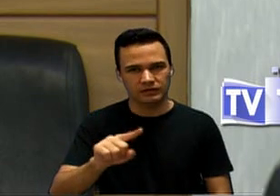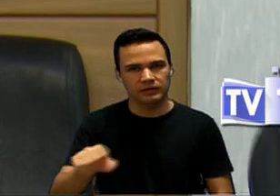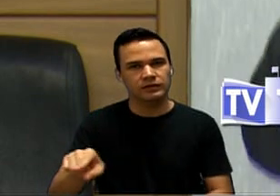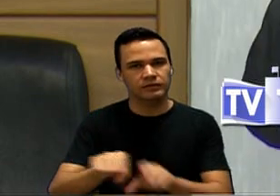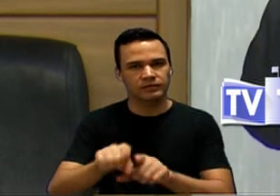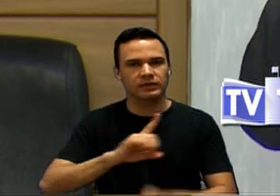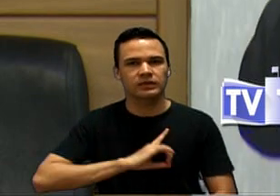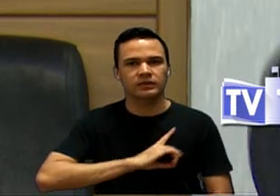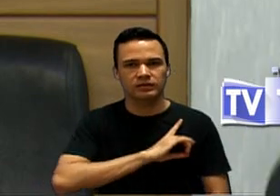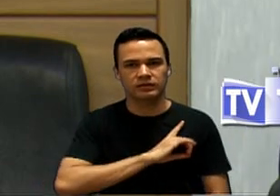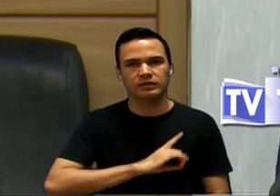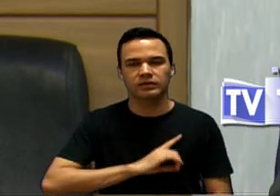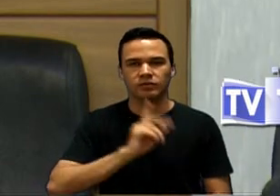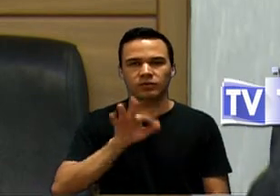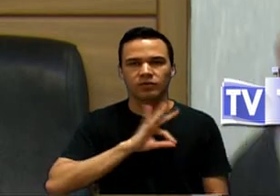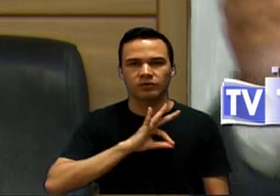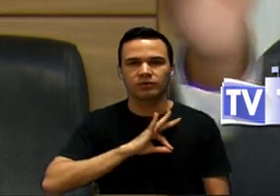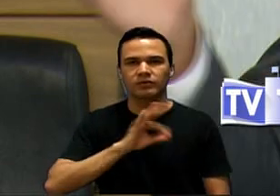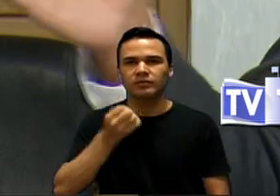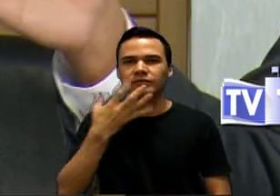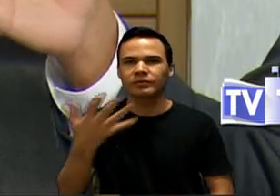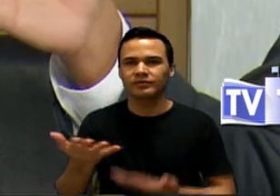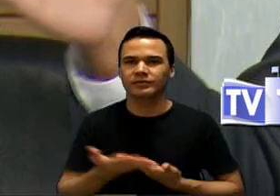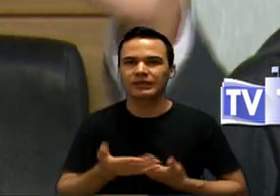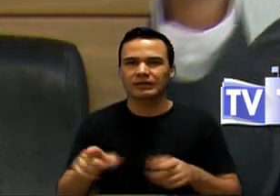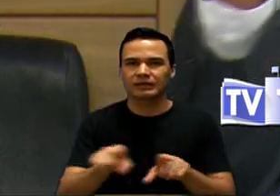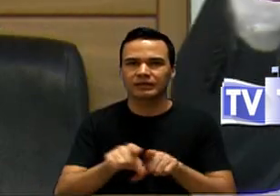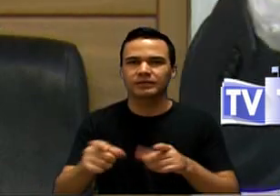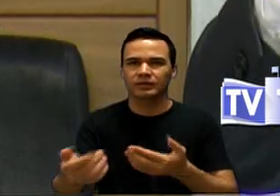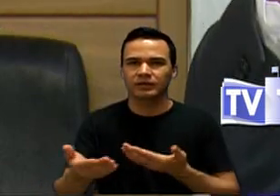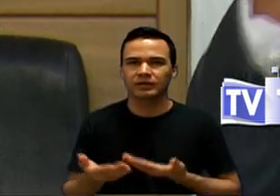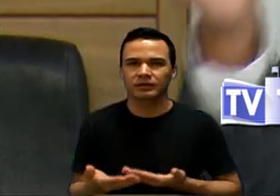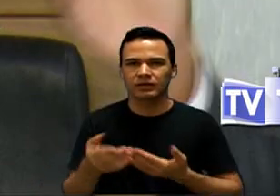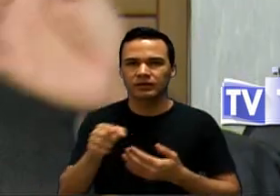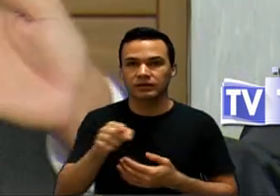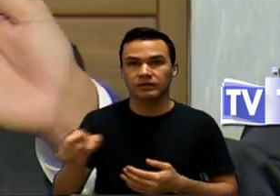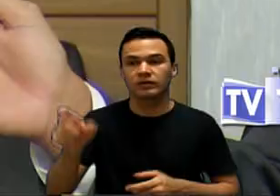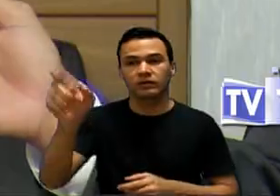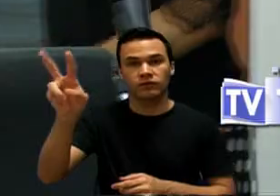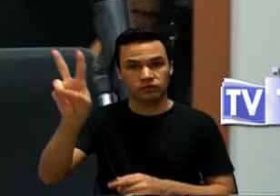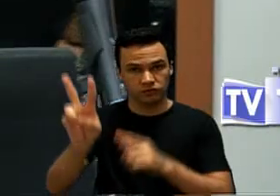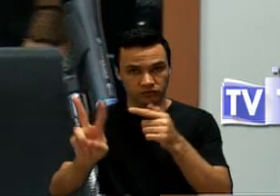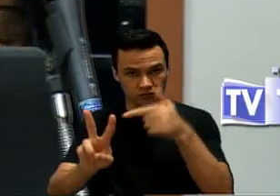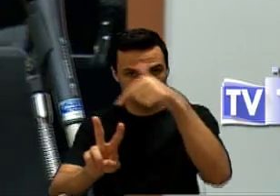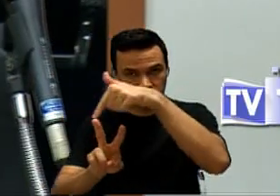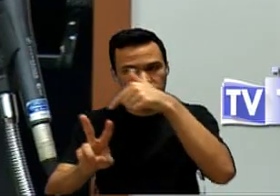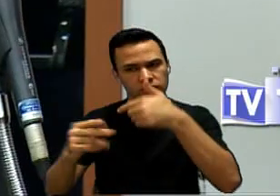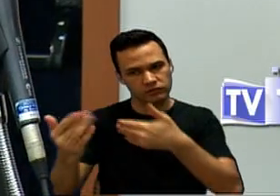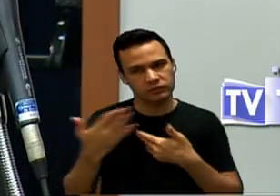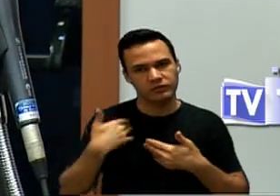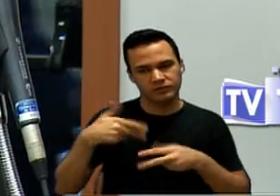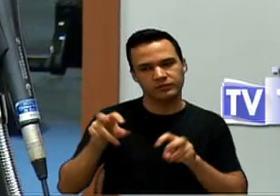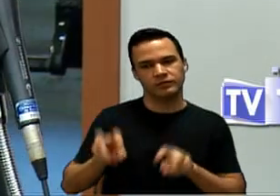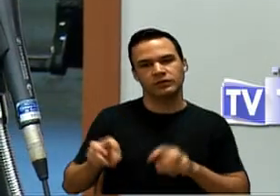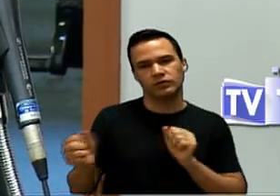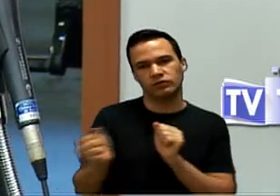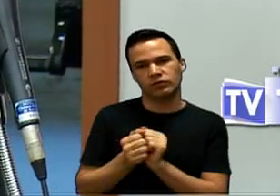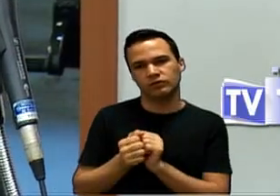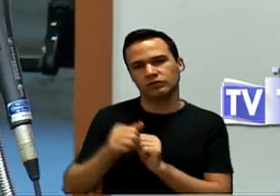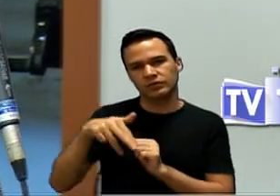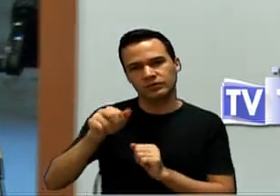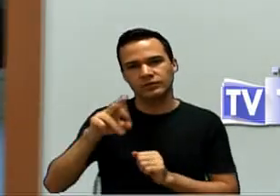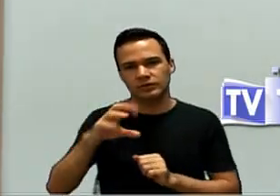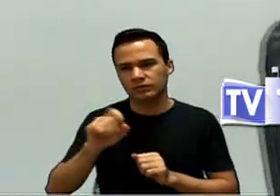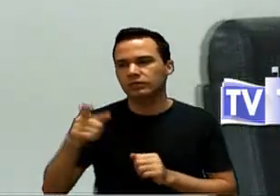polícia assistente. Sejam bem-vindos e convido os doutores para fazer parte do nosso trabalho. Dr. Marcelo, pode